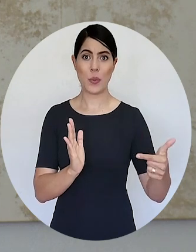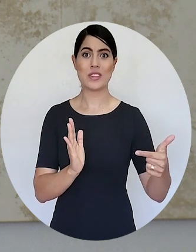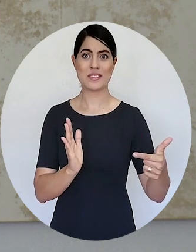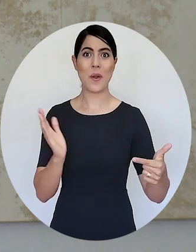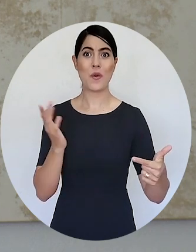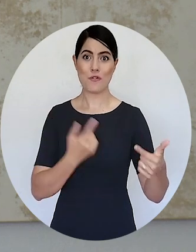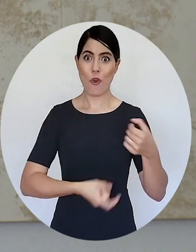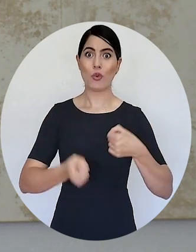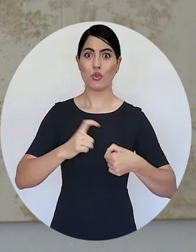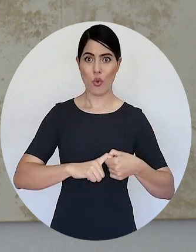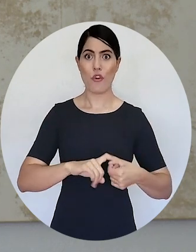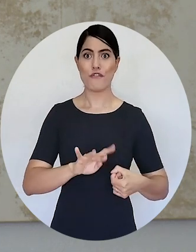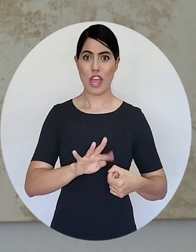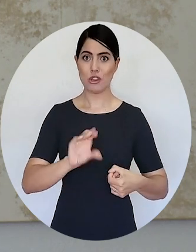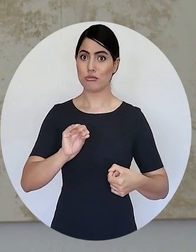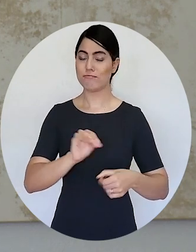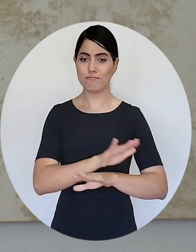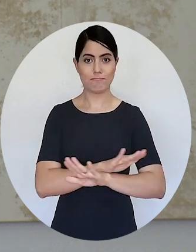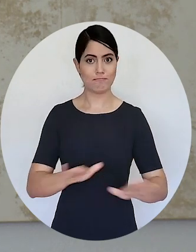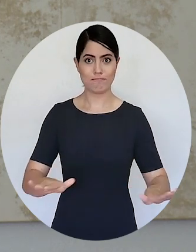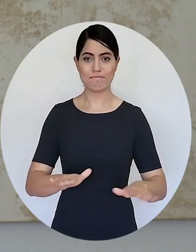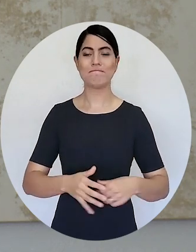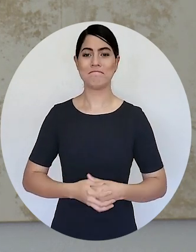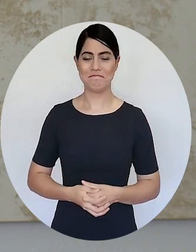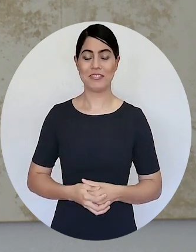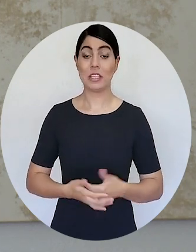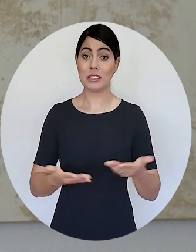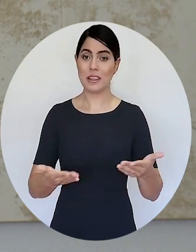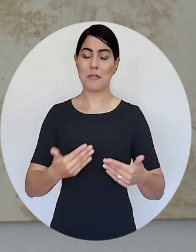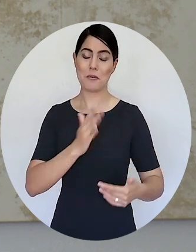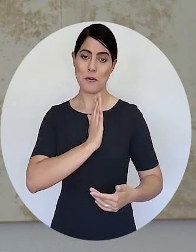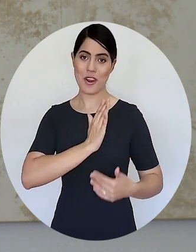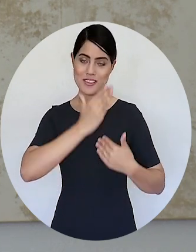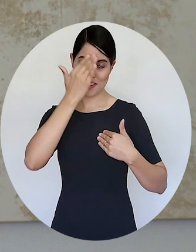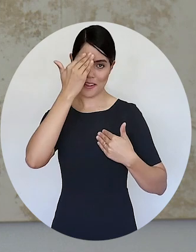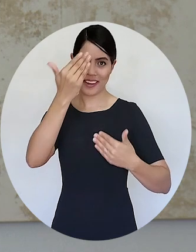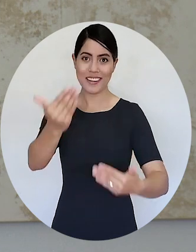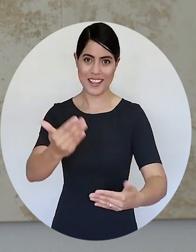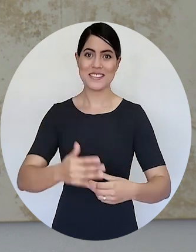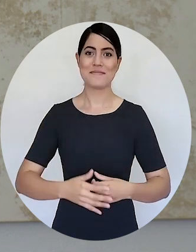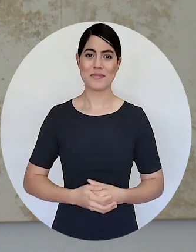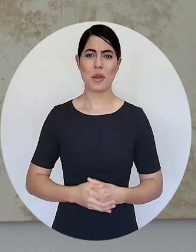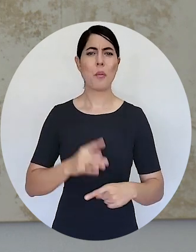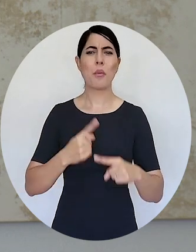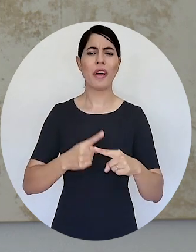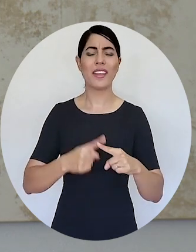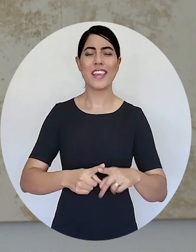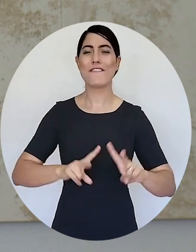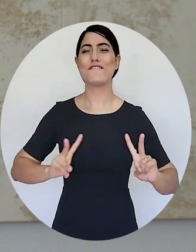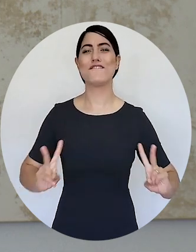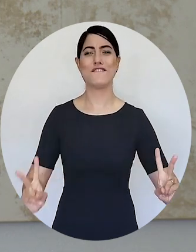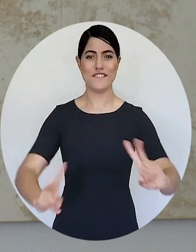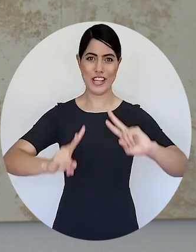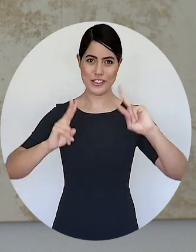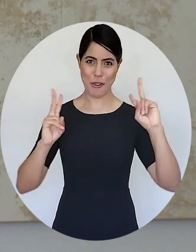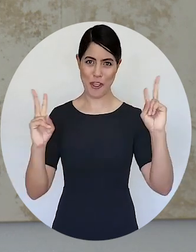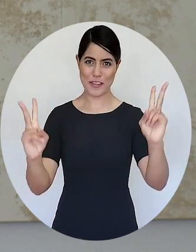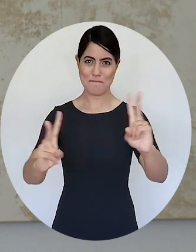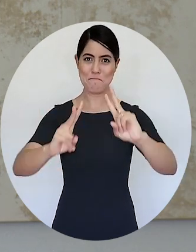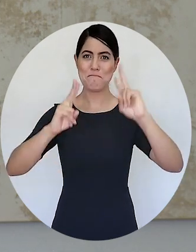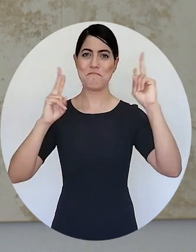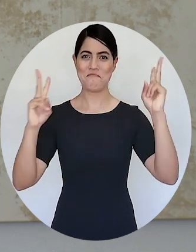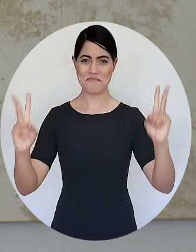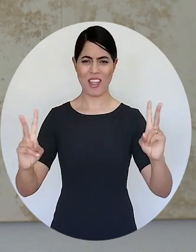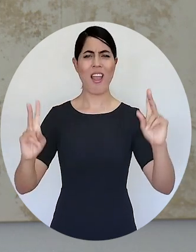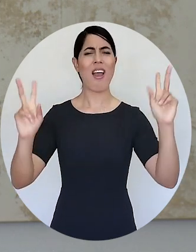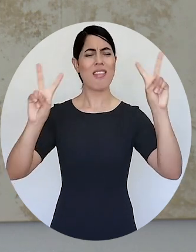votos no Senado. Eu quero agradecer do fundo do meu coração, mais uma vez, mais uma grande vitória que vem